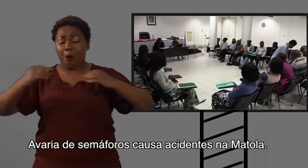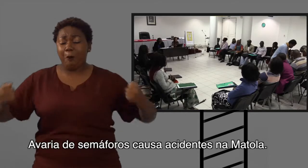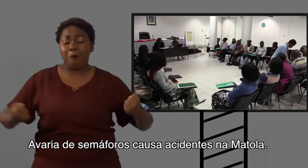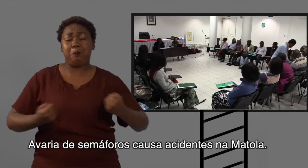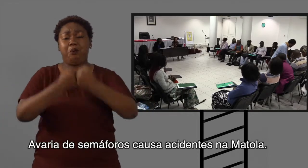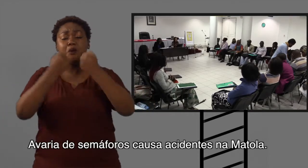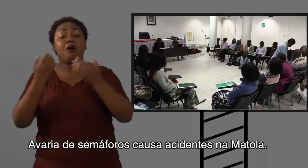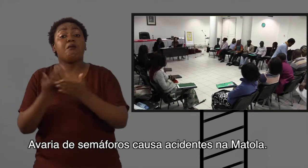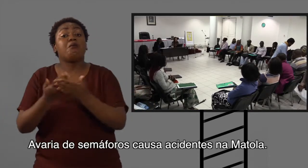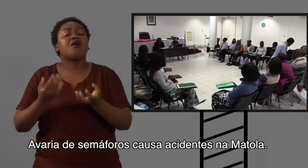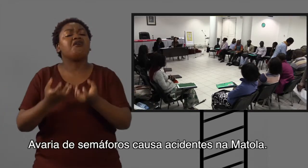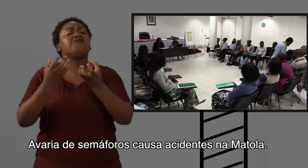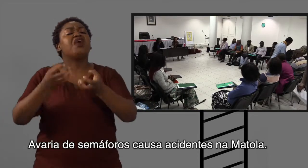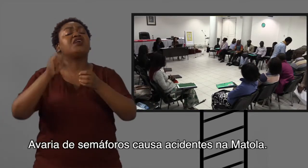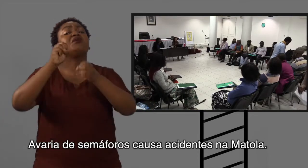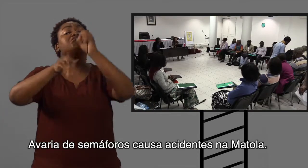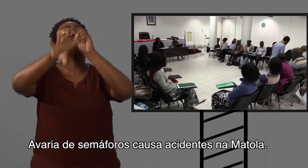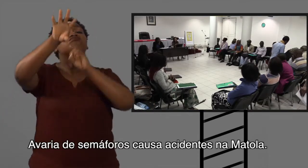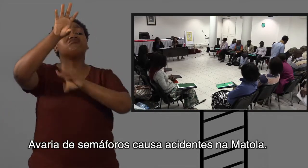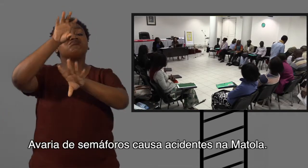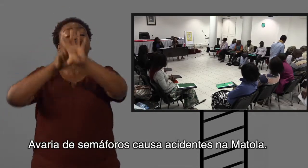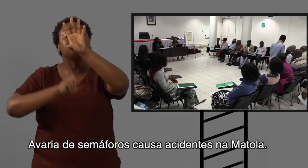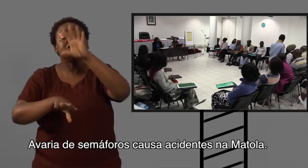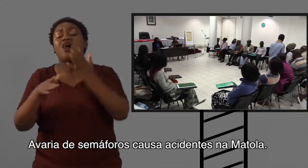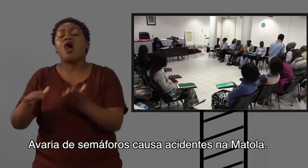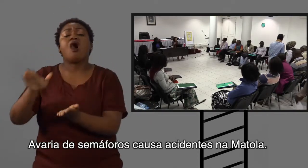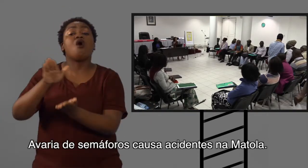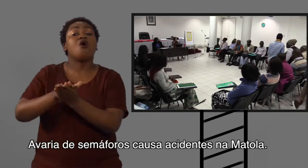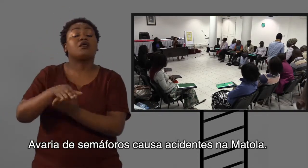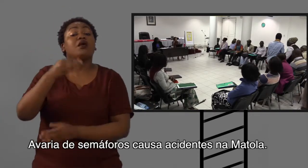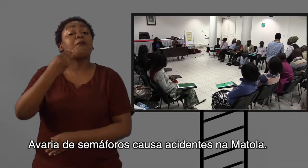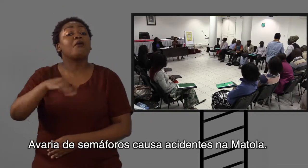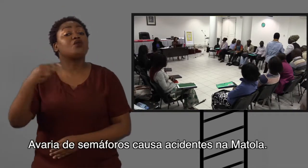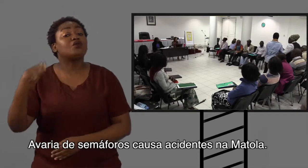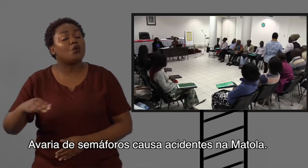Avaria de semáforos causa acidentes na Matola.